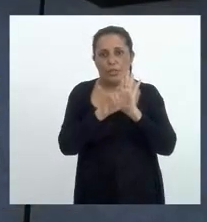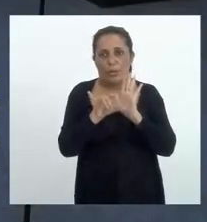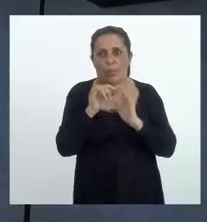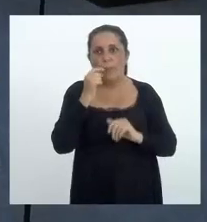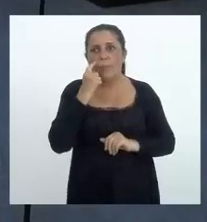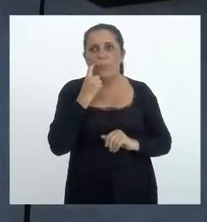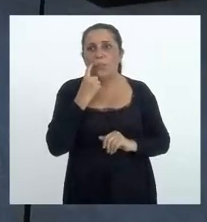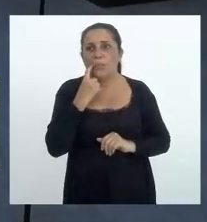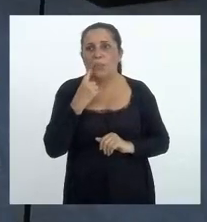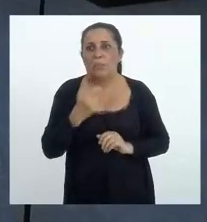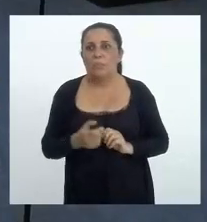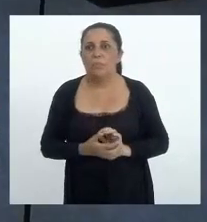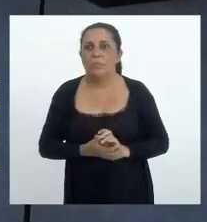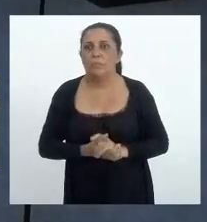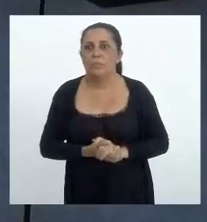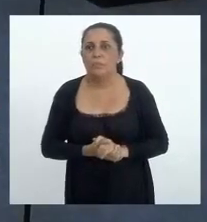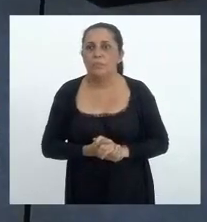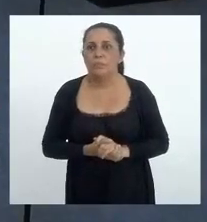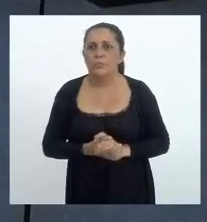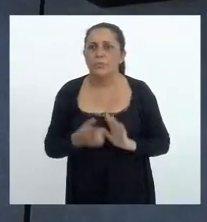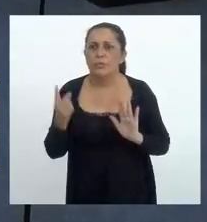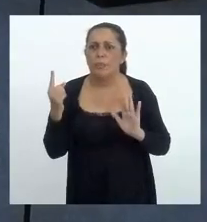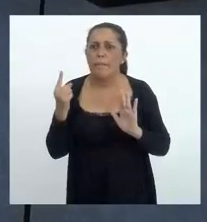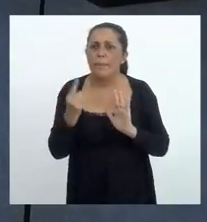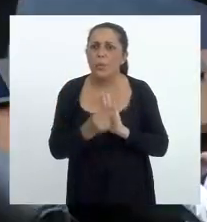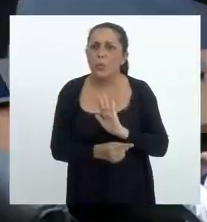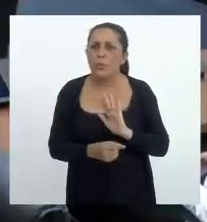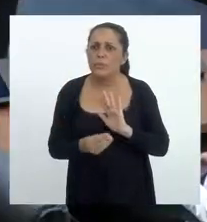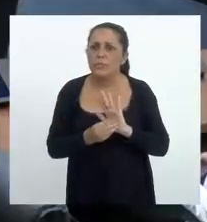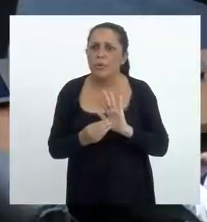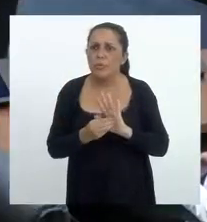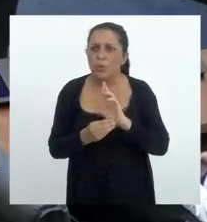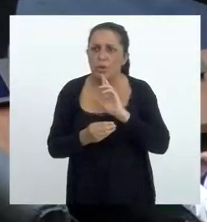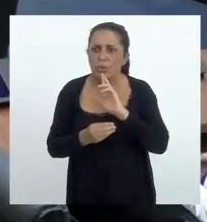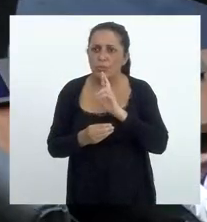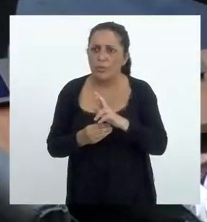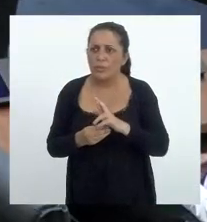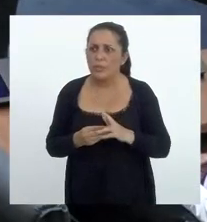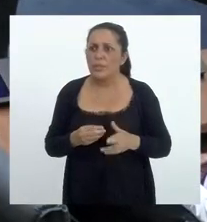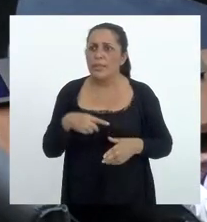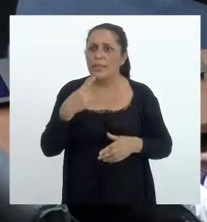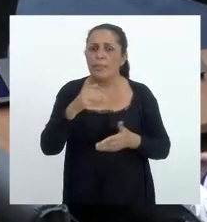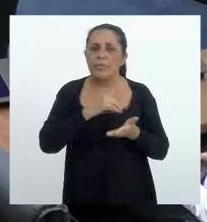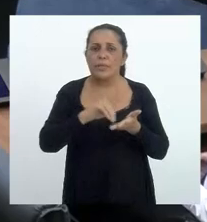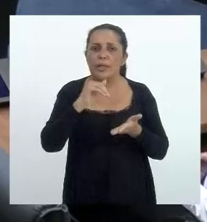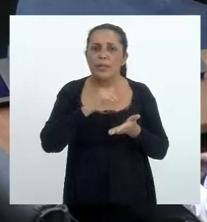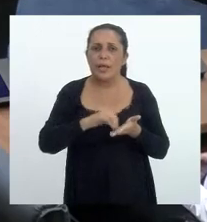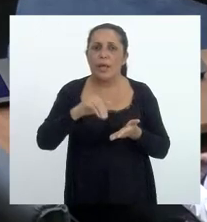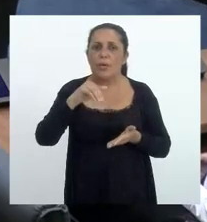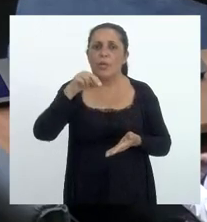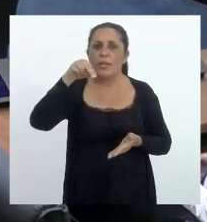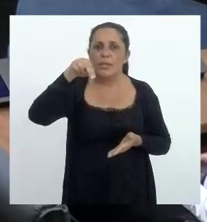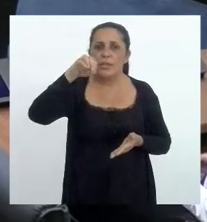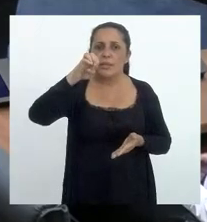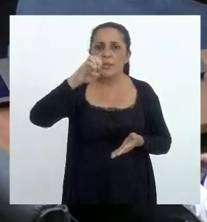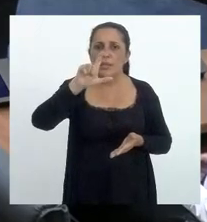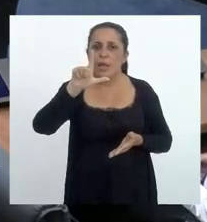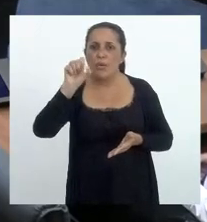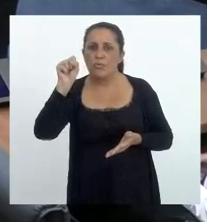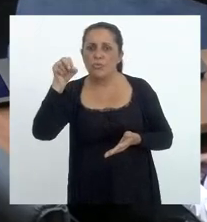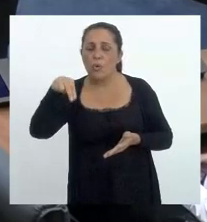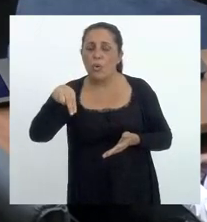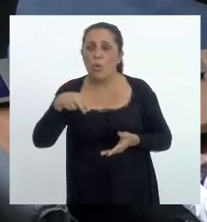É, só uma pergunta que faltou responder, depois o secretário Nelson vai falar sobre a dívida que o senhor